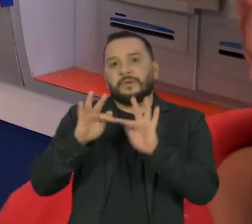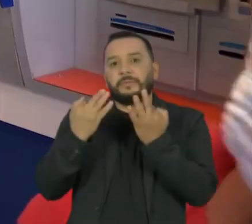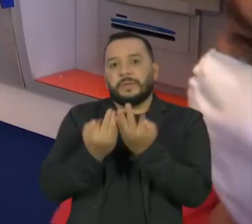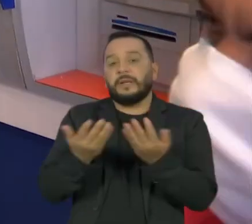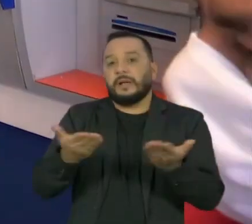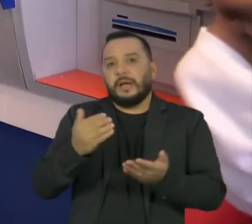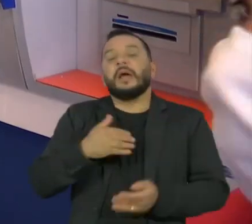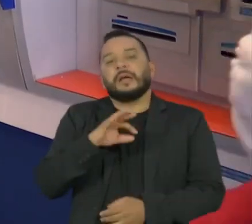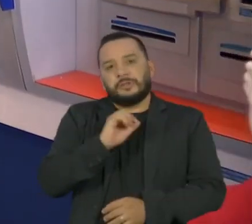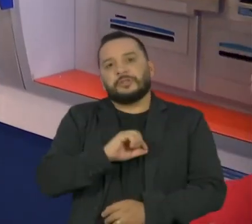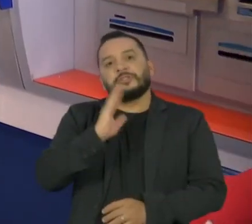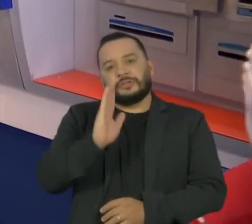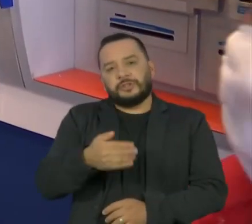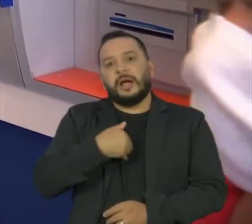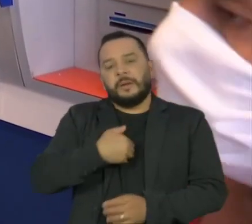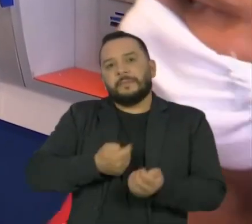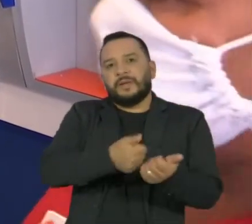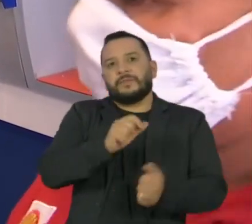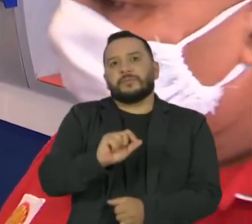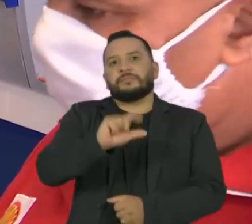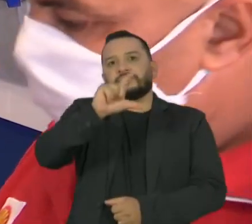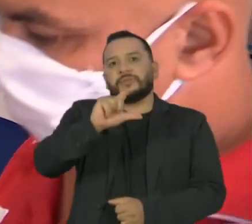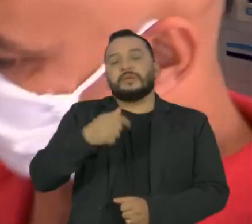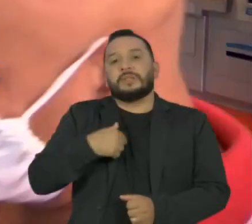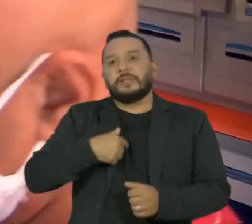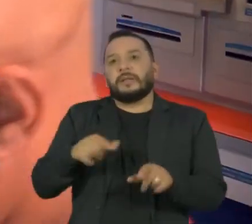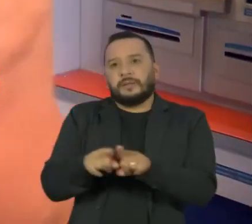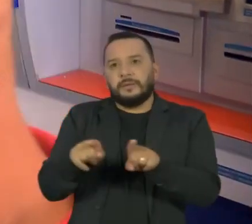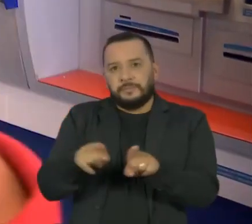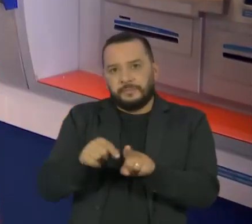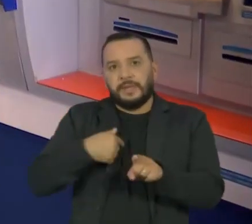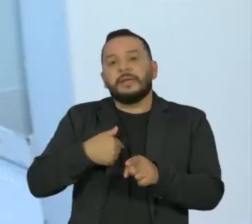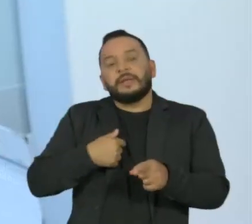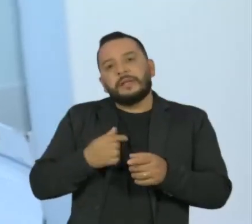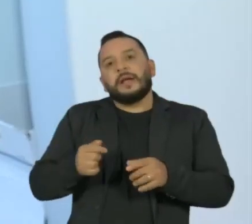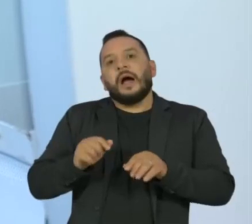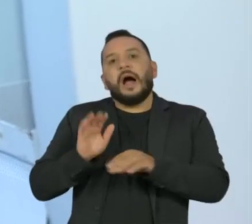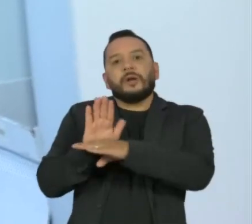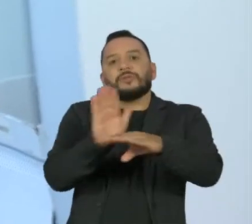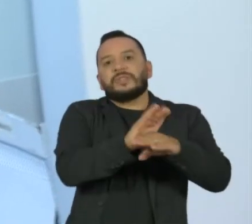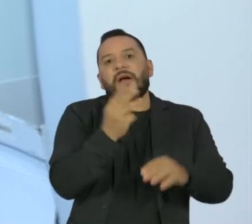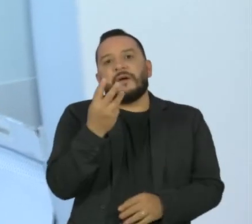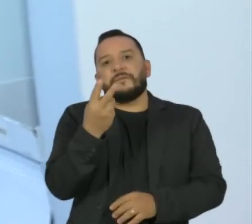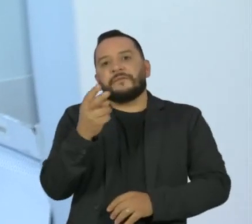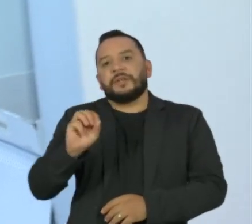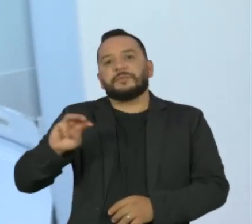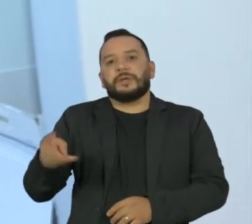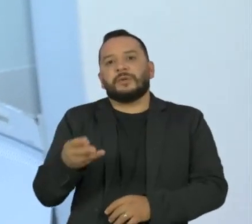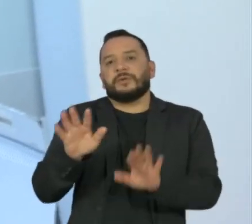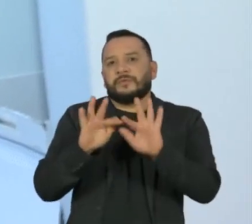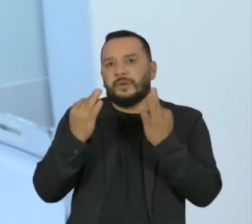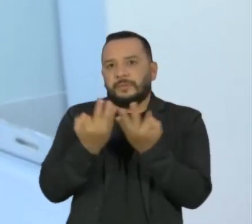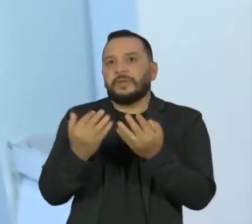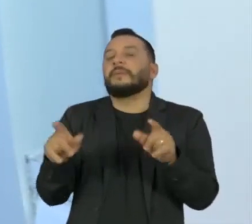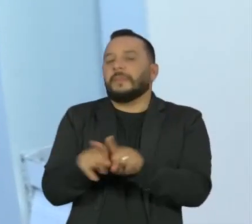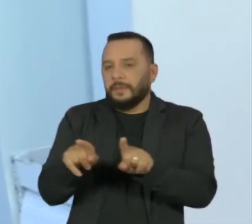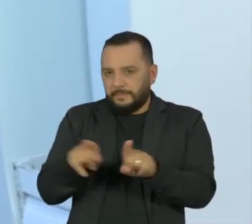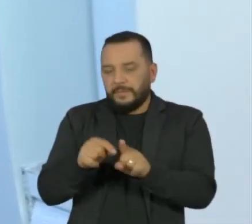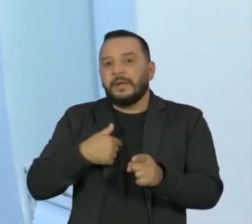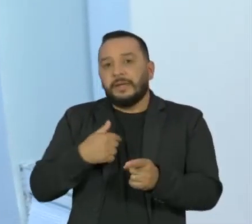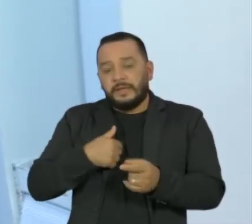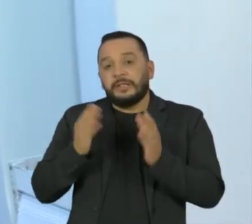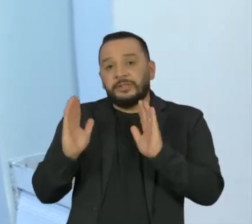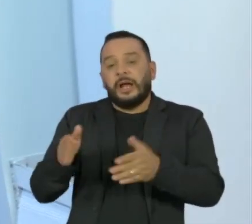o valor e estender o benefício para mais de 20 milhões de famílias. Ele também quer um valor maior do que os